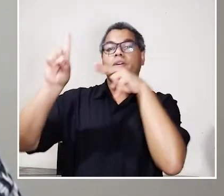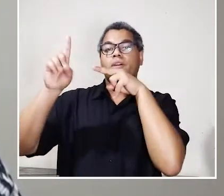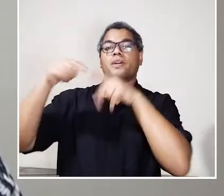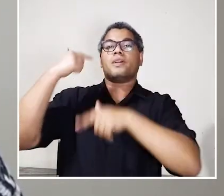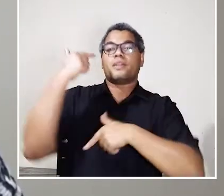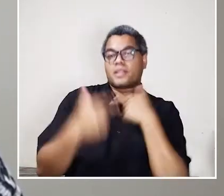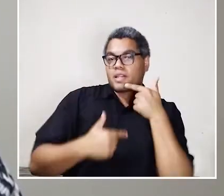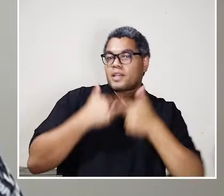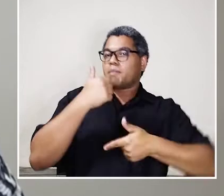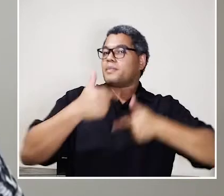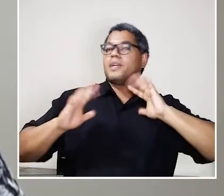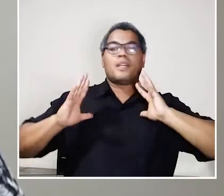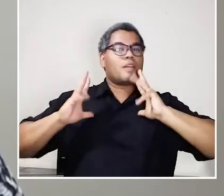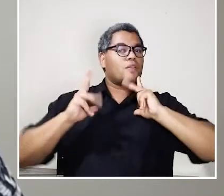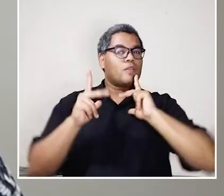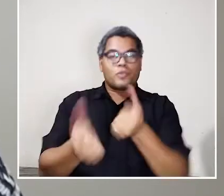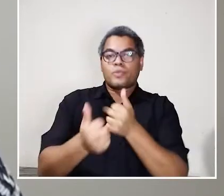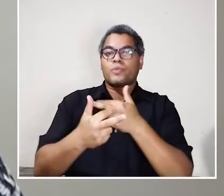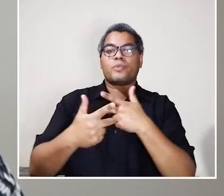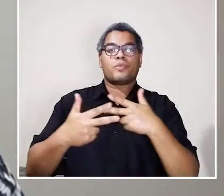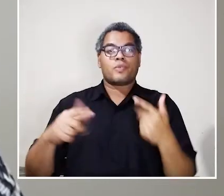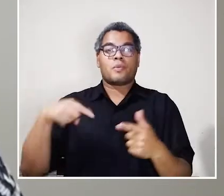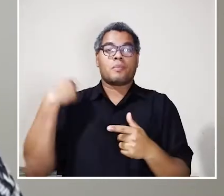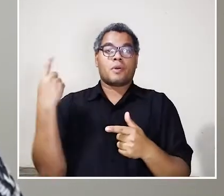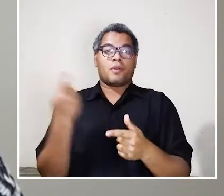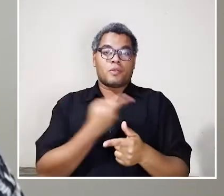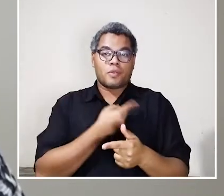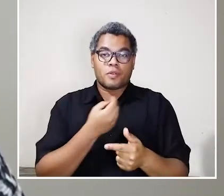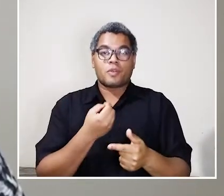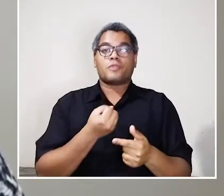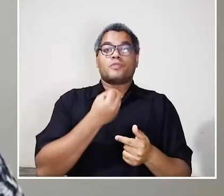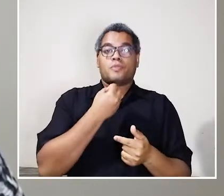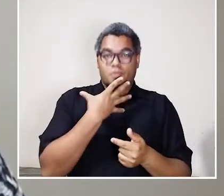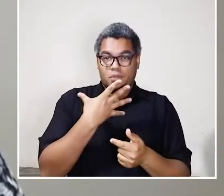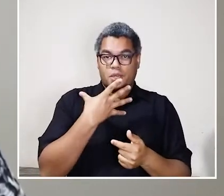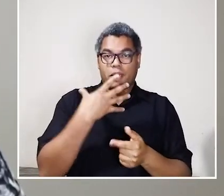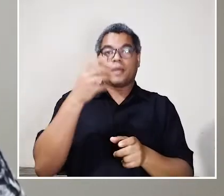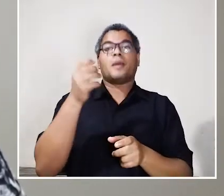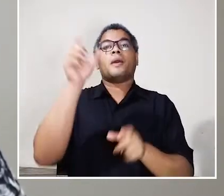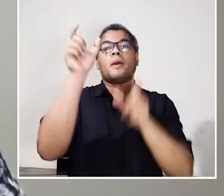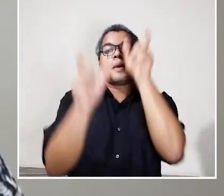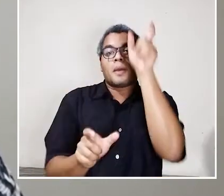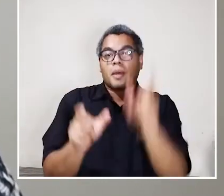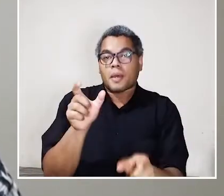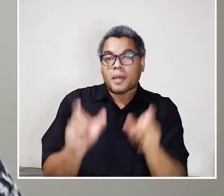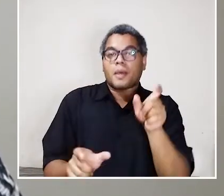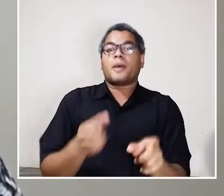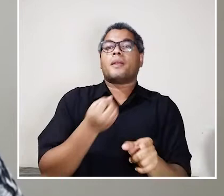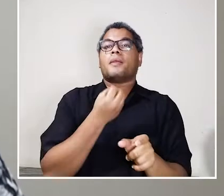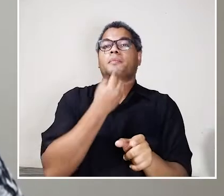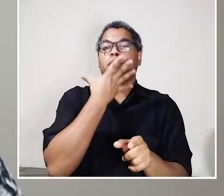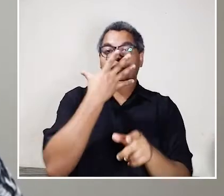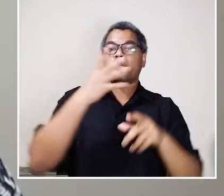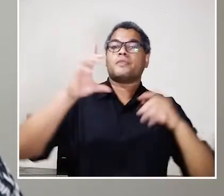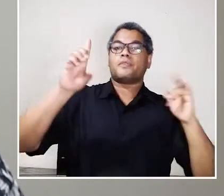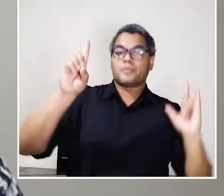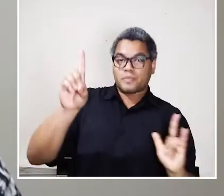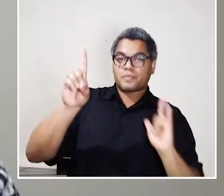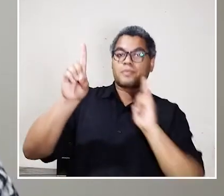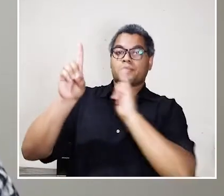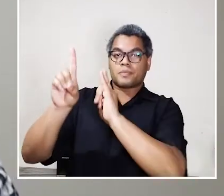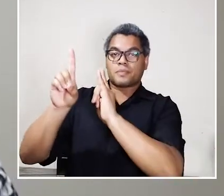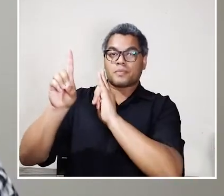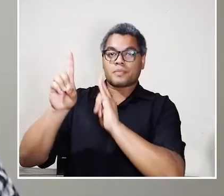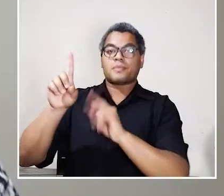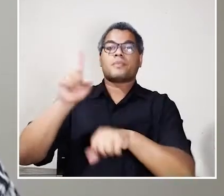Deus age em todas as coisas para o bem daqueles que o amam. Romanos 8:28. É